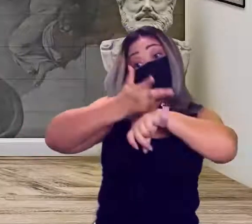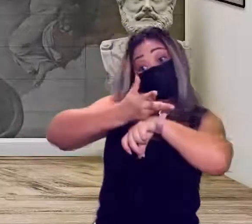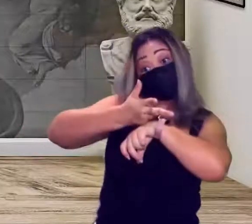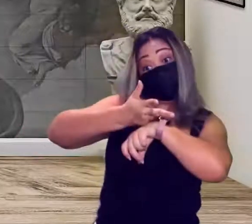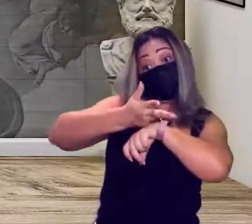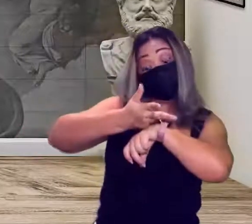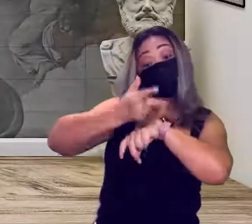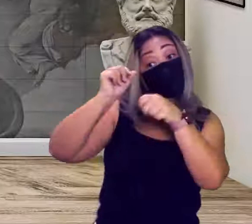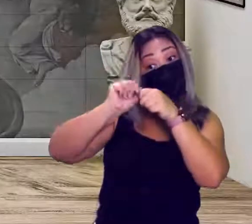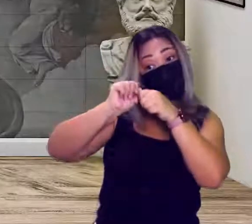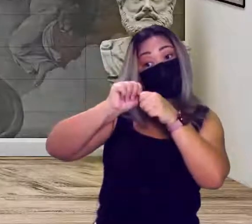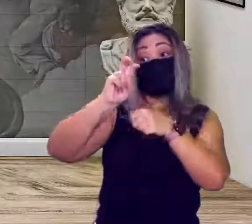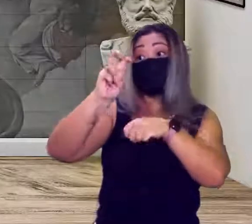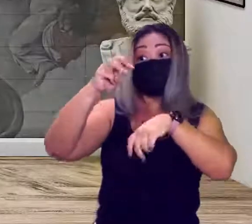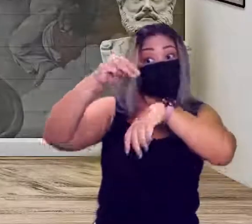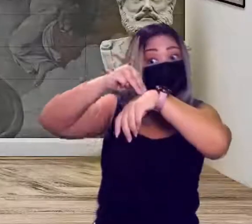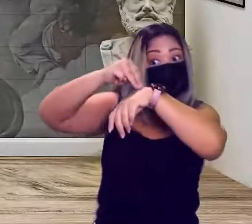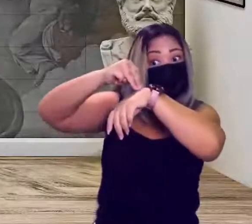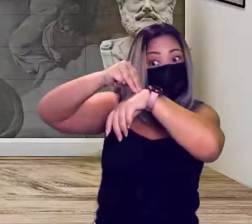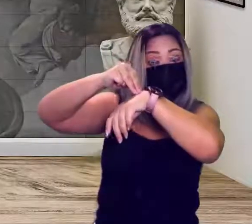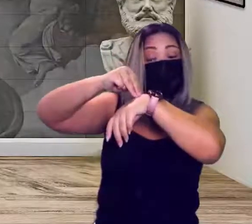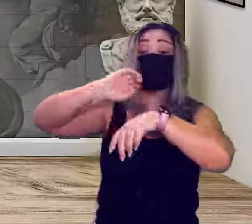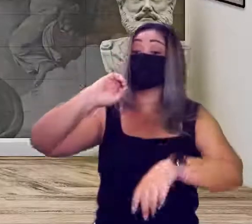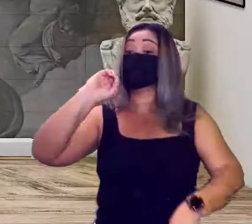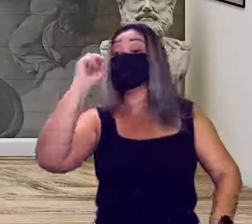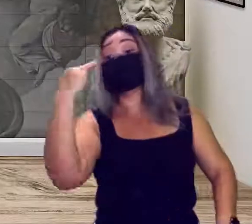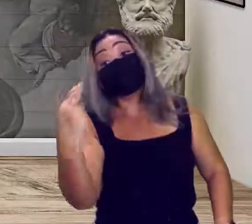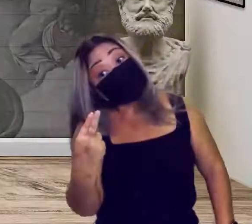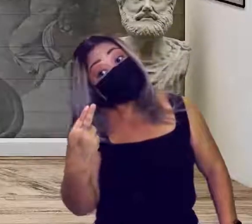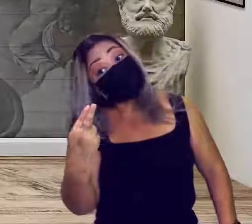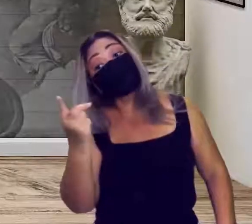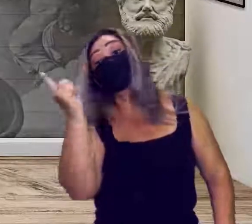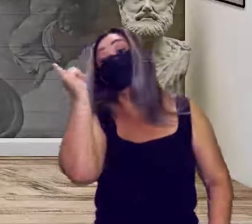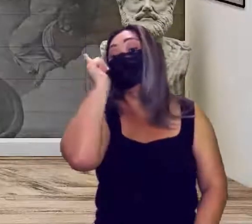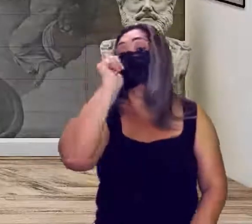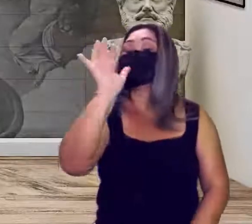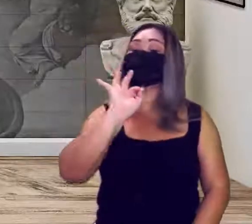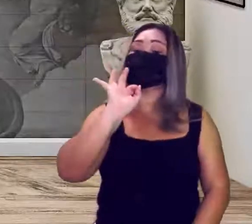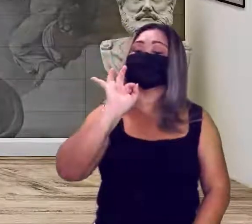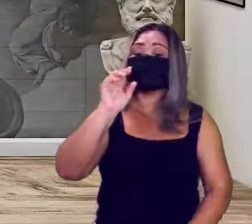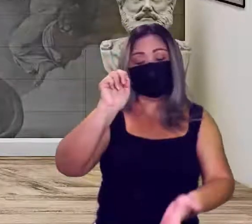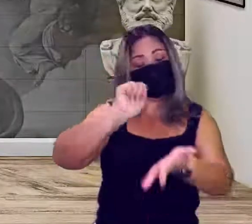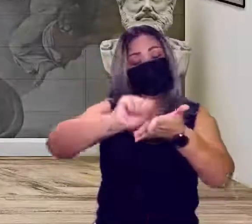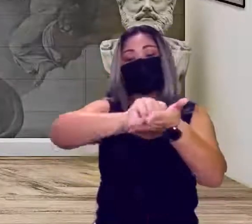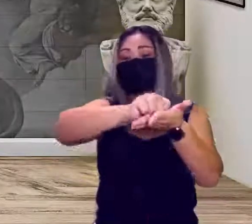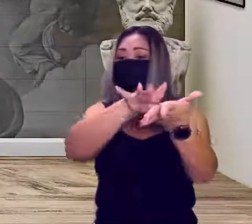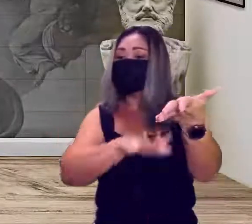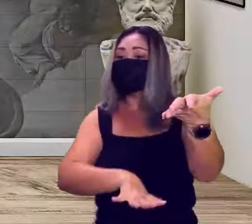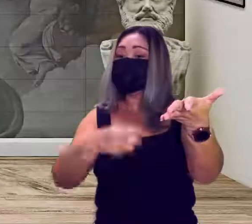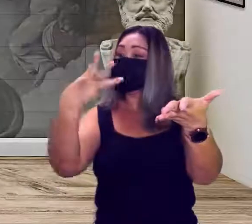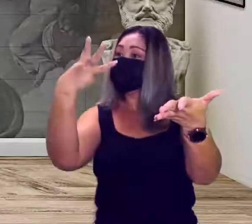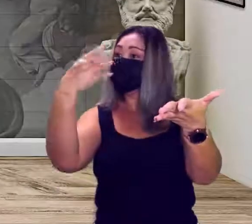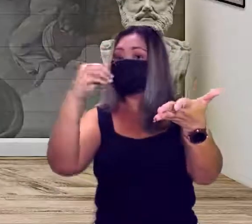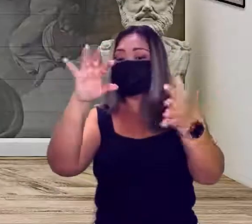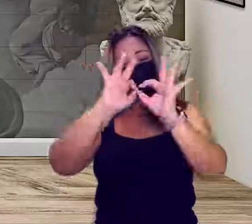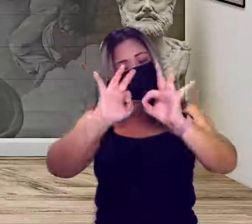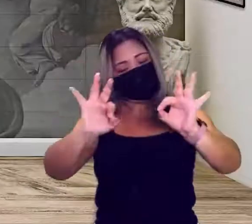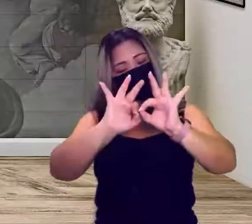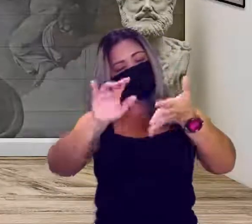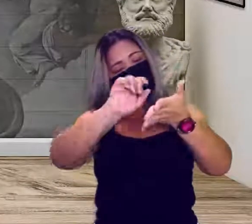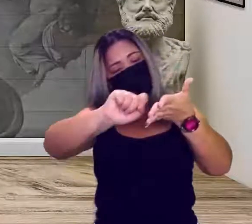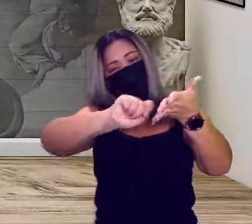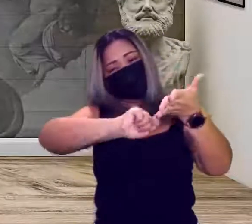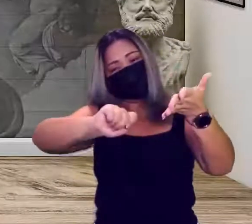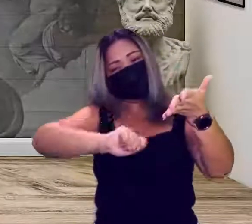vídeo, né, 5 minutos, ou quem não conseguir fazer um vídeo, faça uma redação de 30 linhas. Tem a